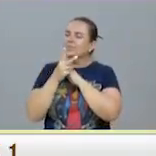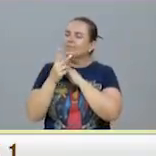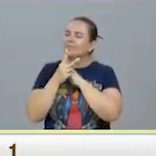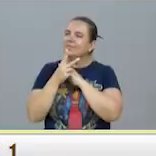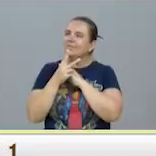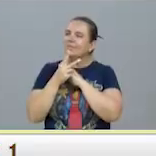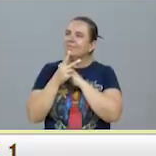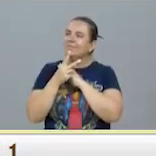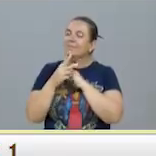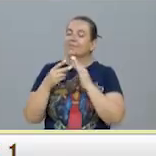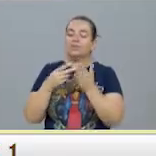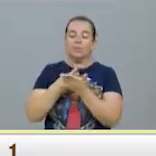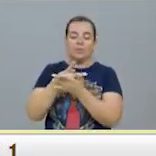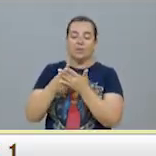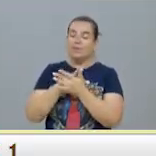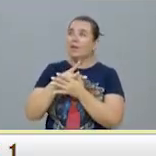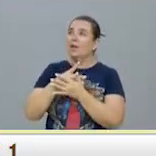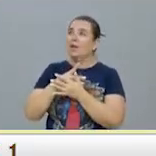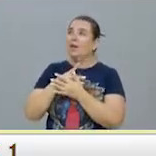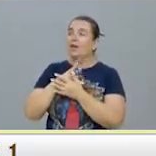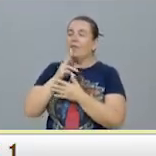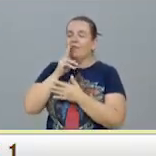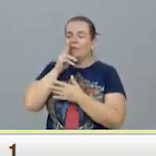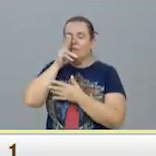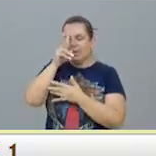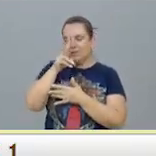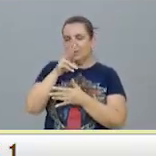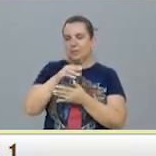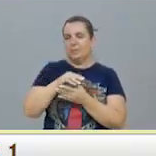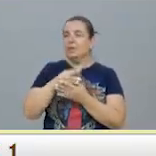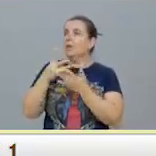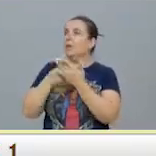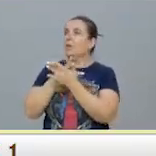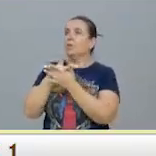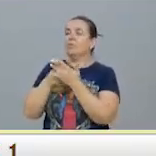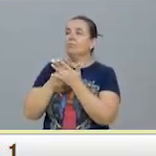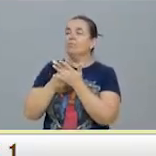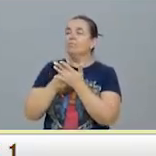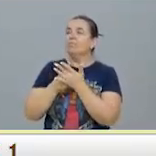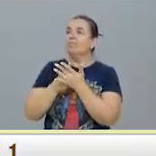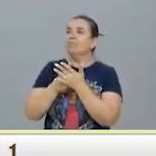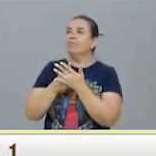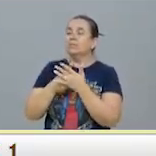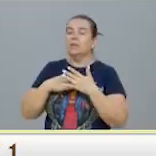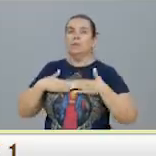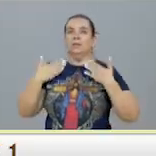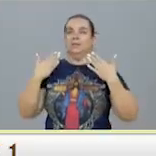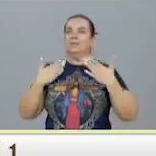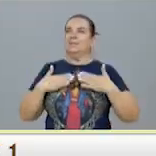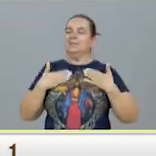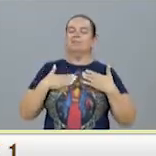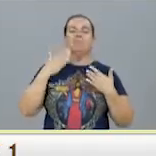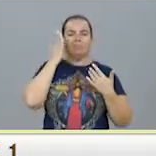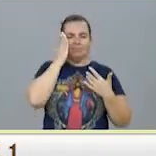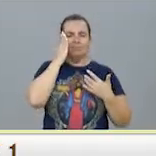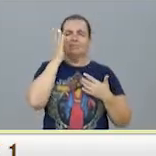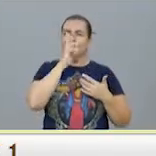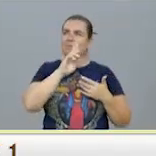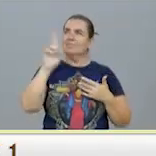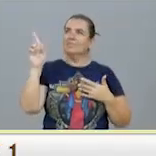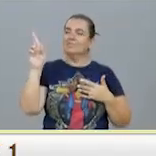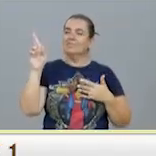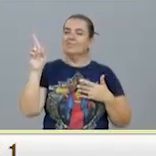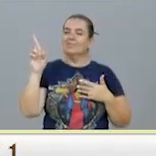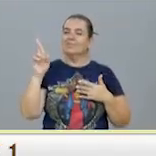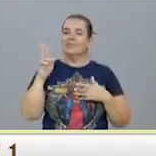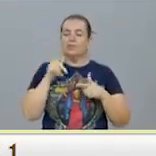eu vim buscar força, eu vim buscar ânimo, eu sei, Senhor, que